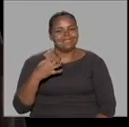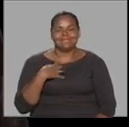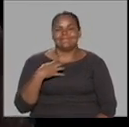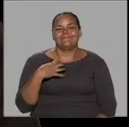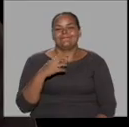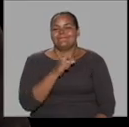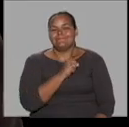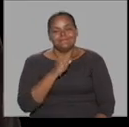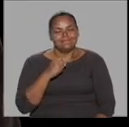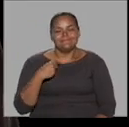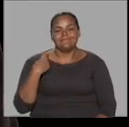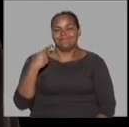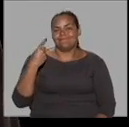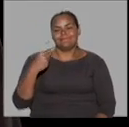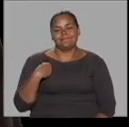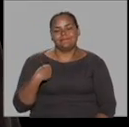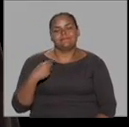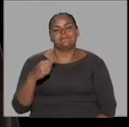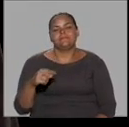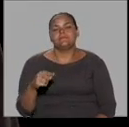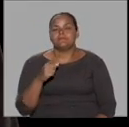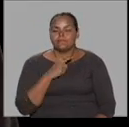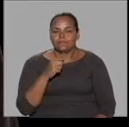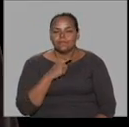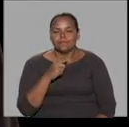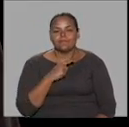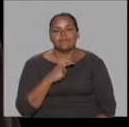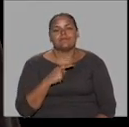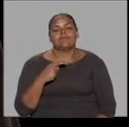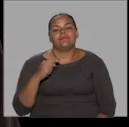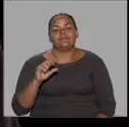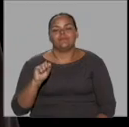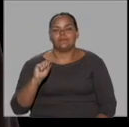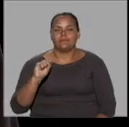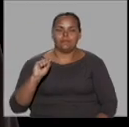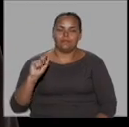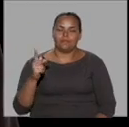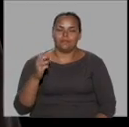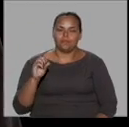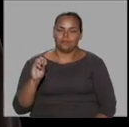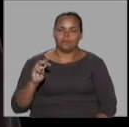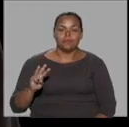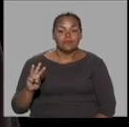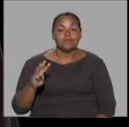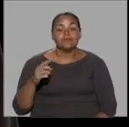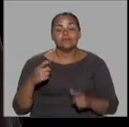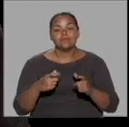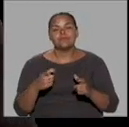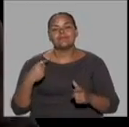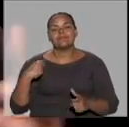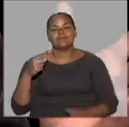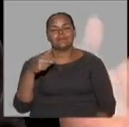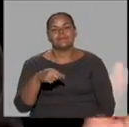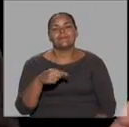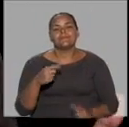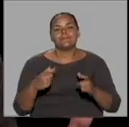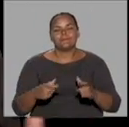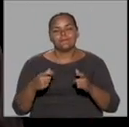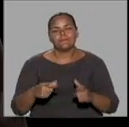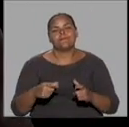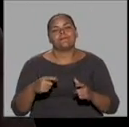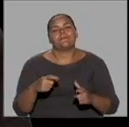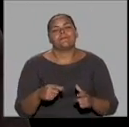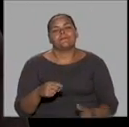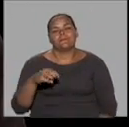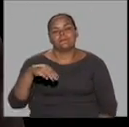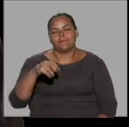assim, numa semana seguinte, a gente recebeu uma filipeta, a gente estava num show em algum lugar, a gente recebeu uma filipeta que ia ter um show na Marina da Glória